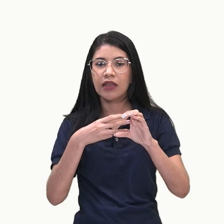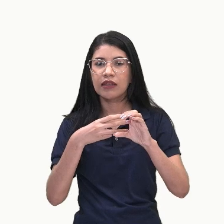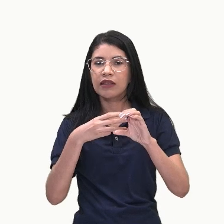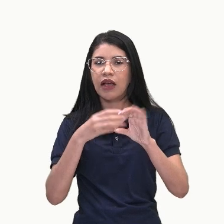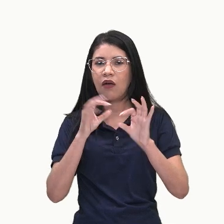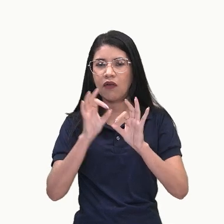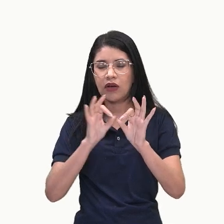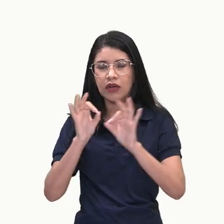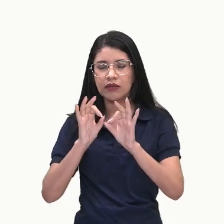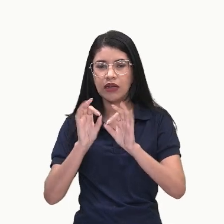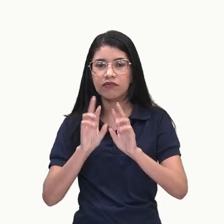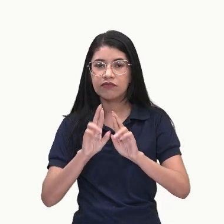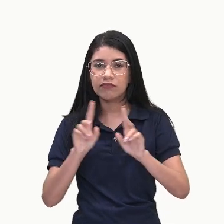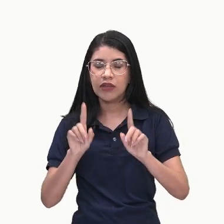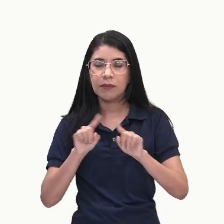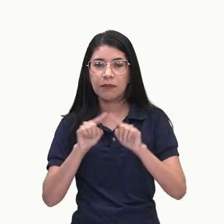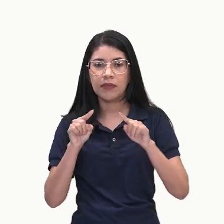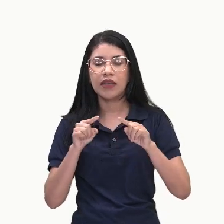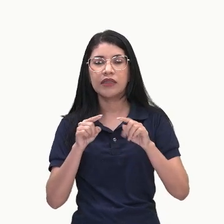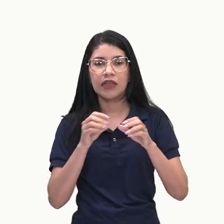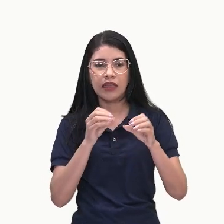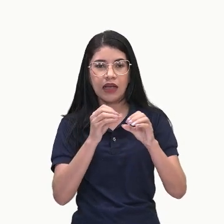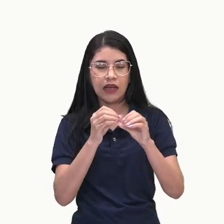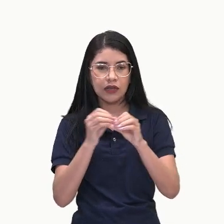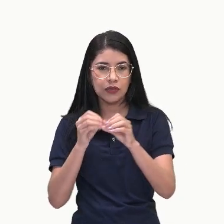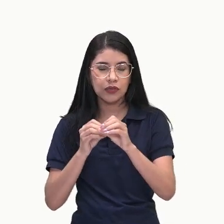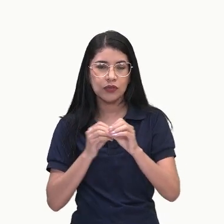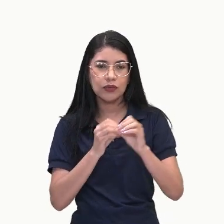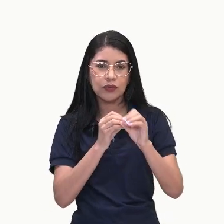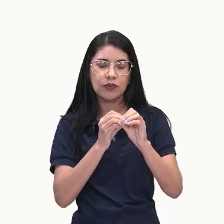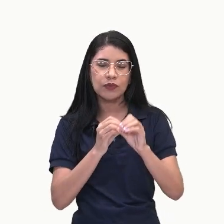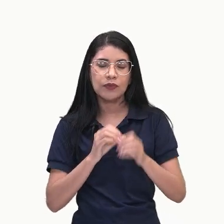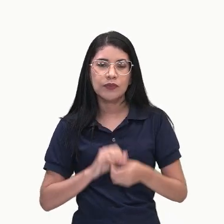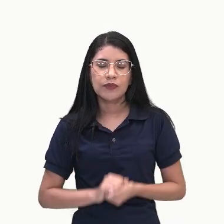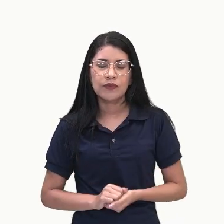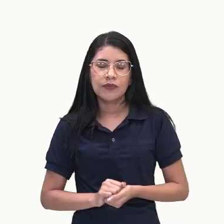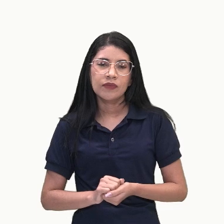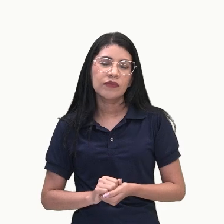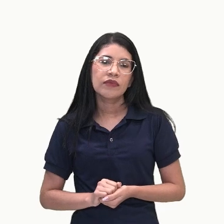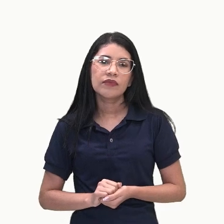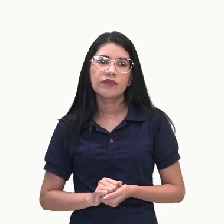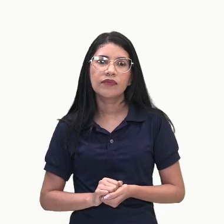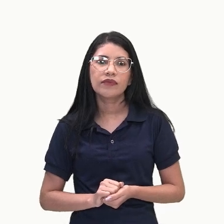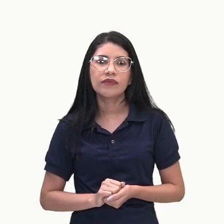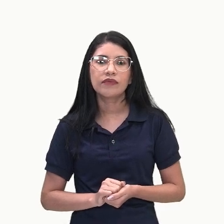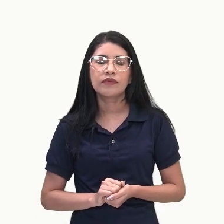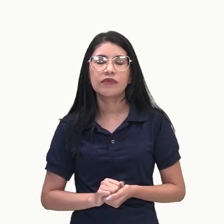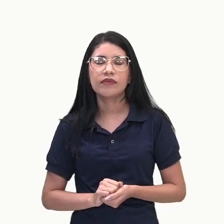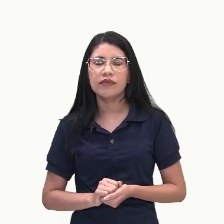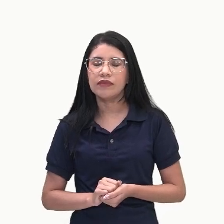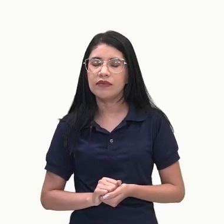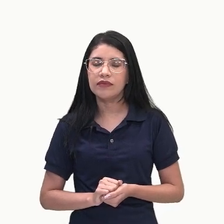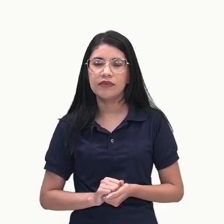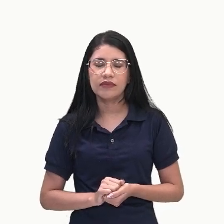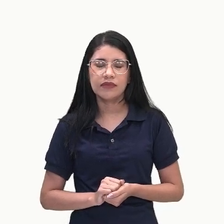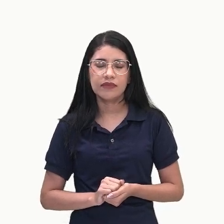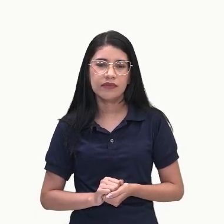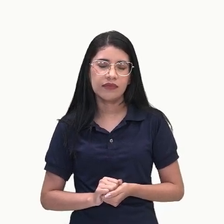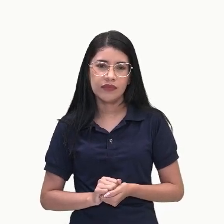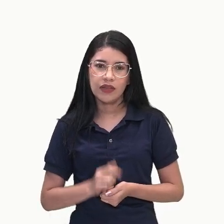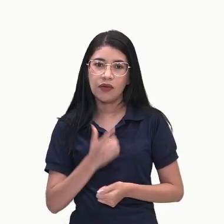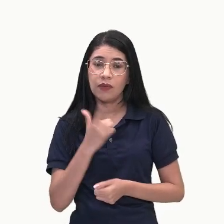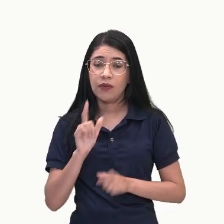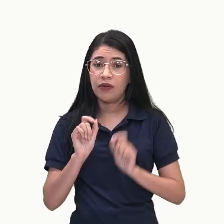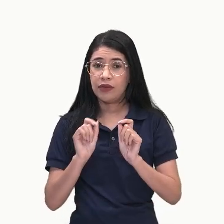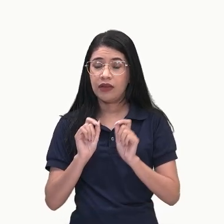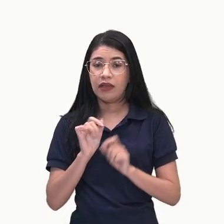diferentes, mas todas elas vão estar em contato com essa lâmina basal. O outro exemplo que a gente visualiza é o tecido